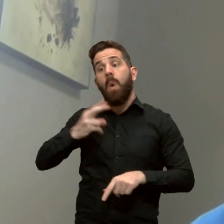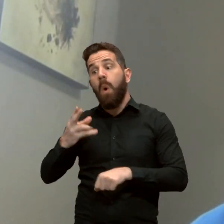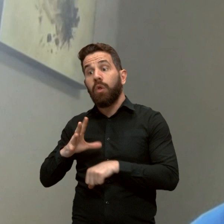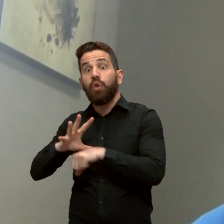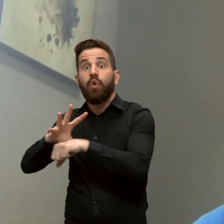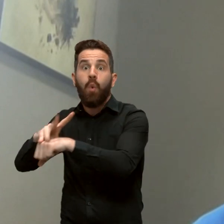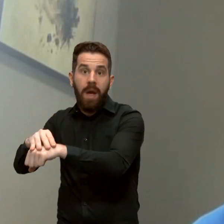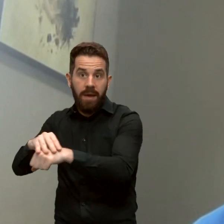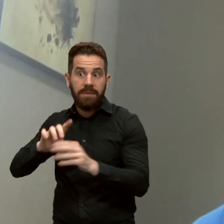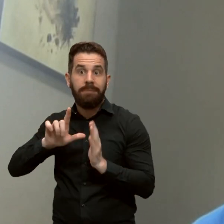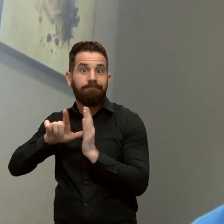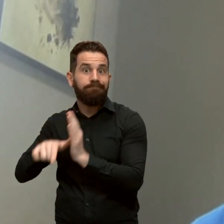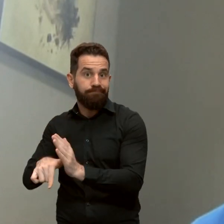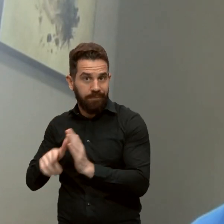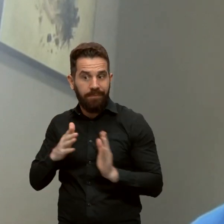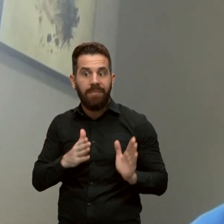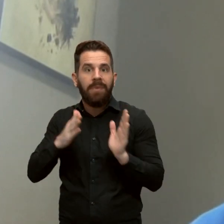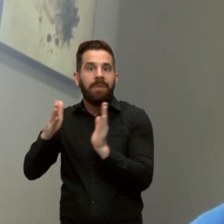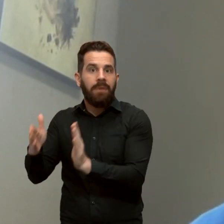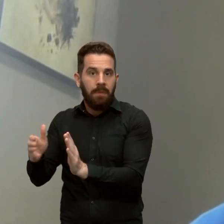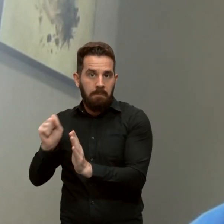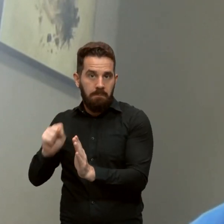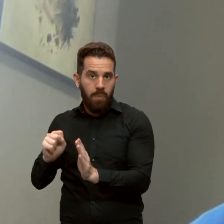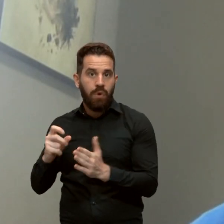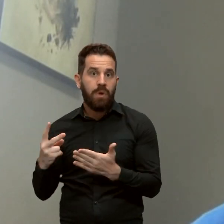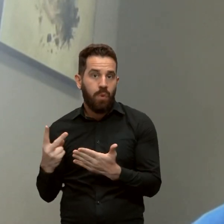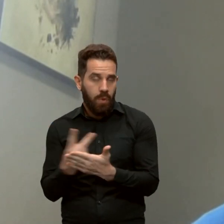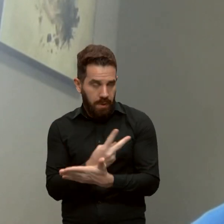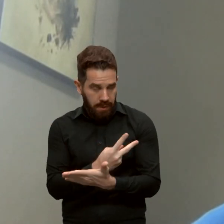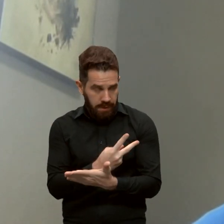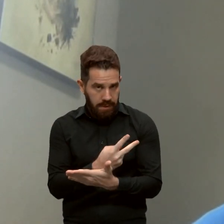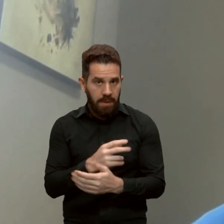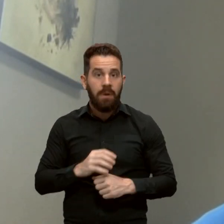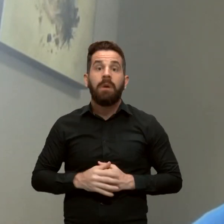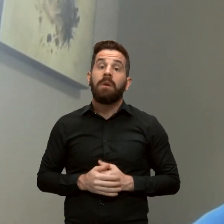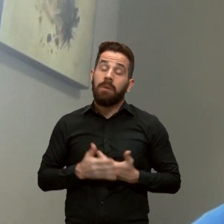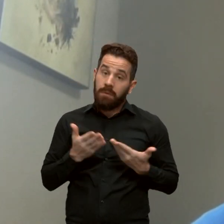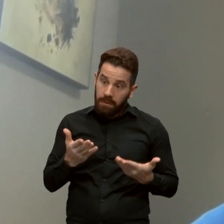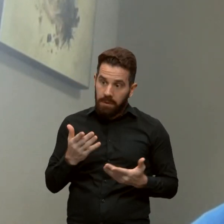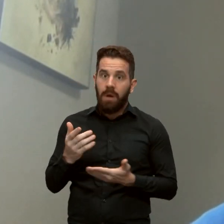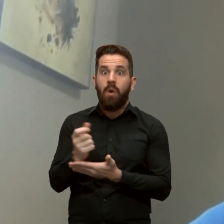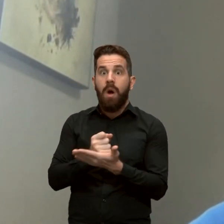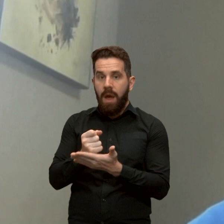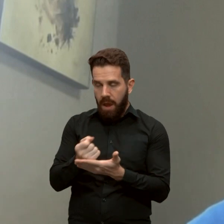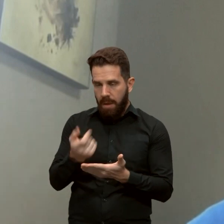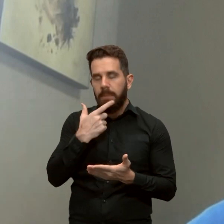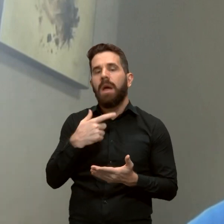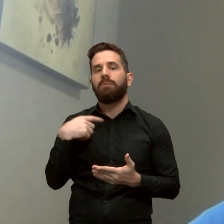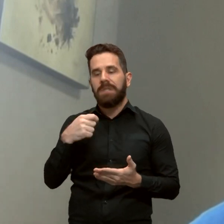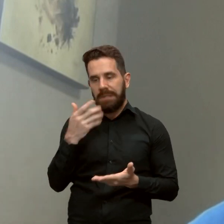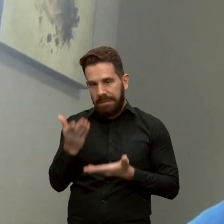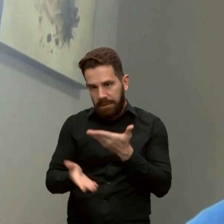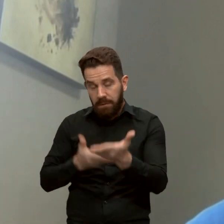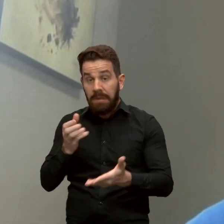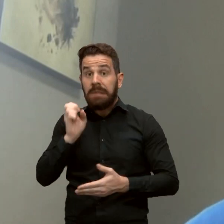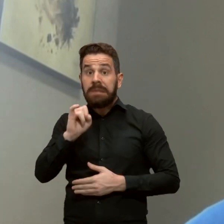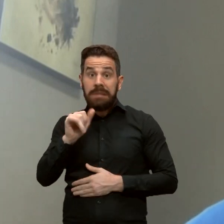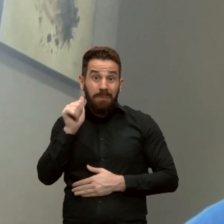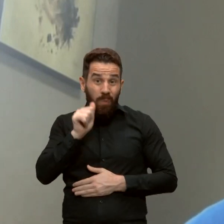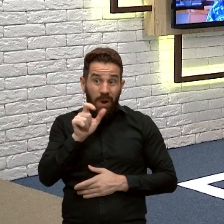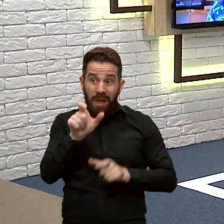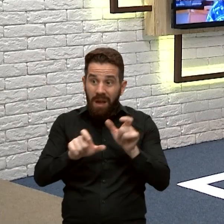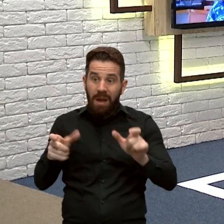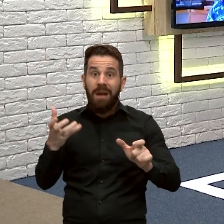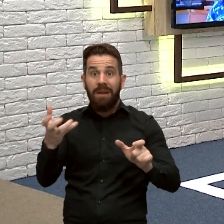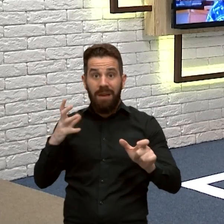câncer na fase mais tardia da vida da mulher, né? Então, se a mulher quer ter um envelhecimento saudável, é importante que